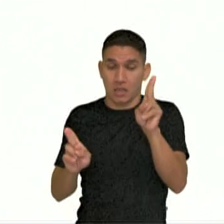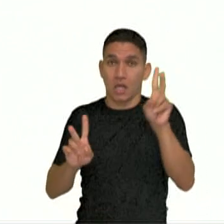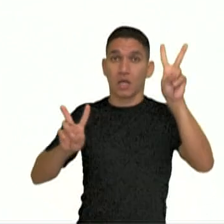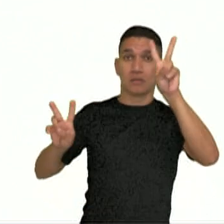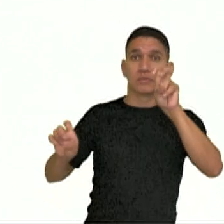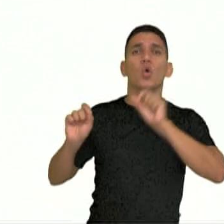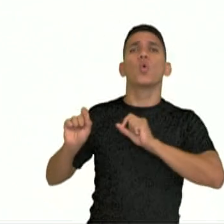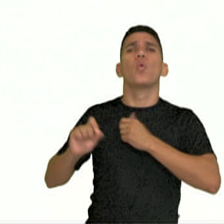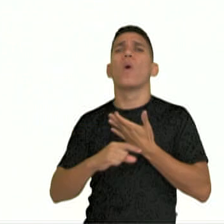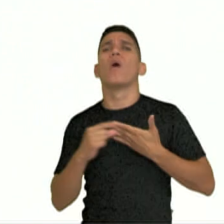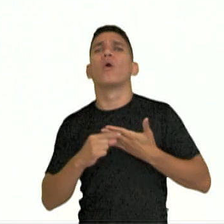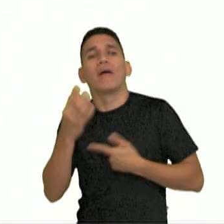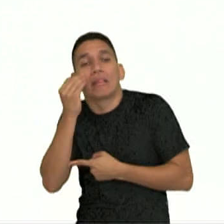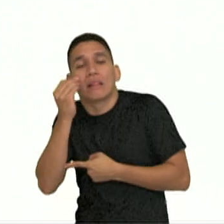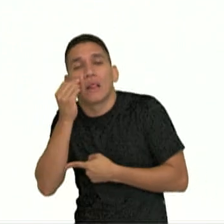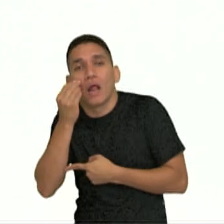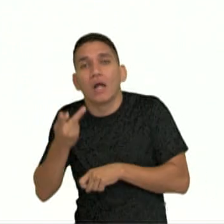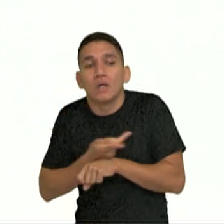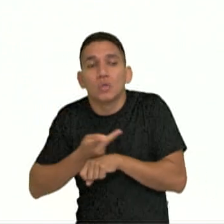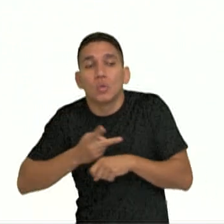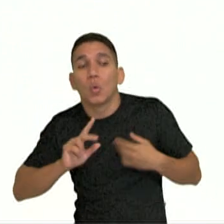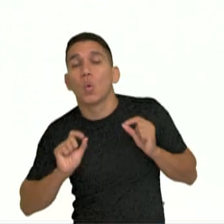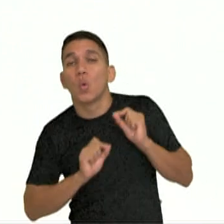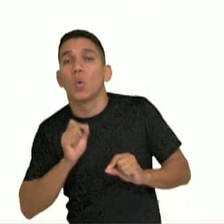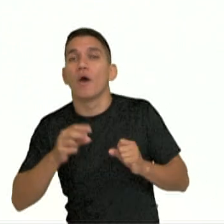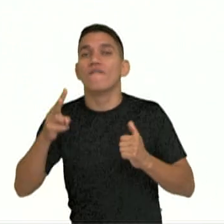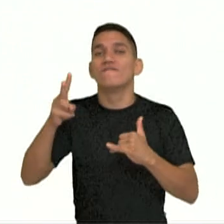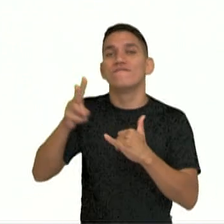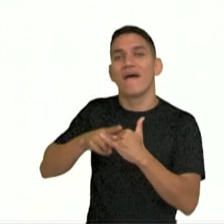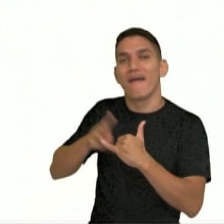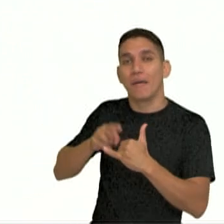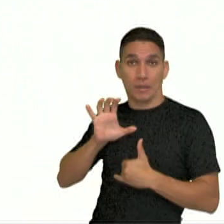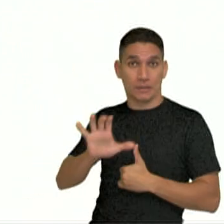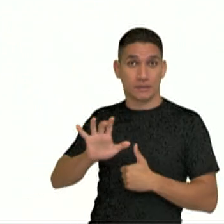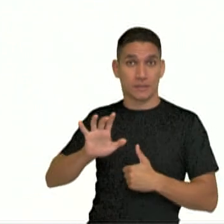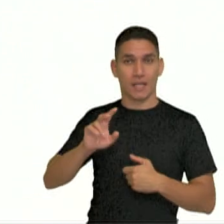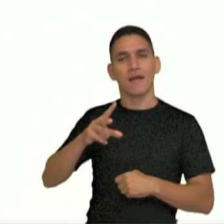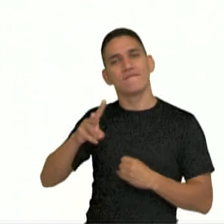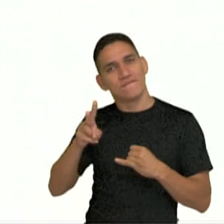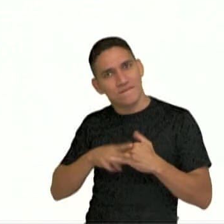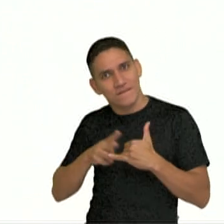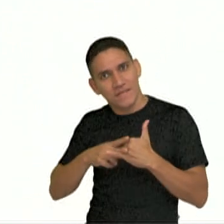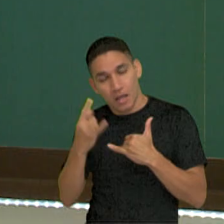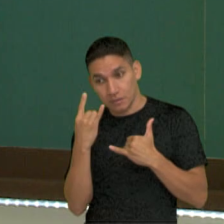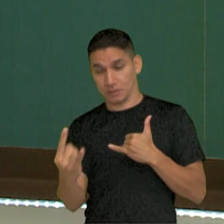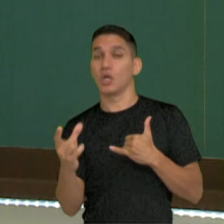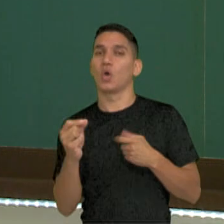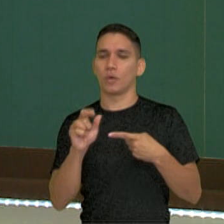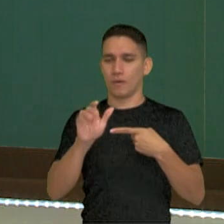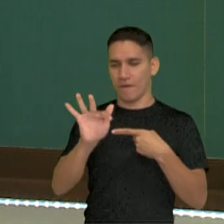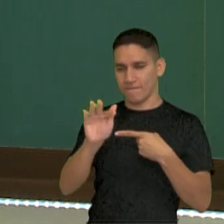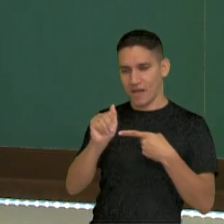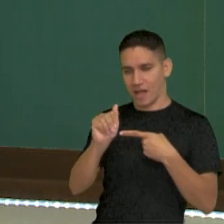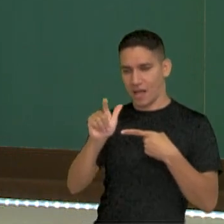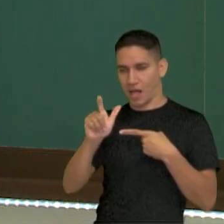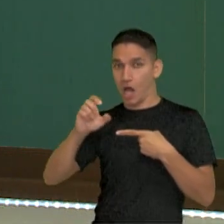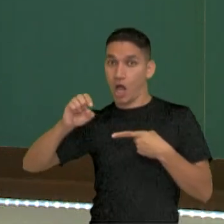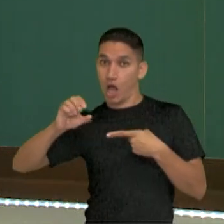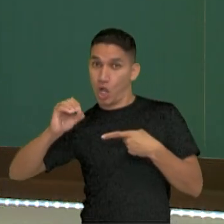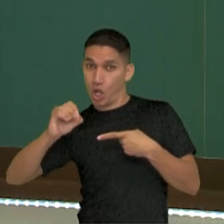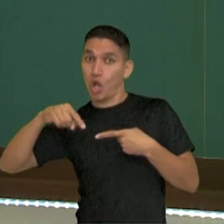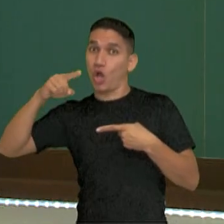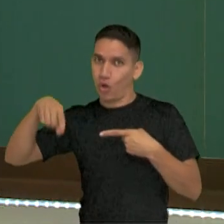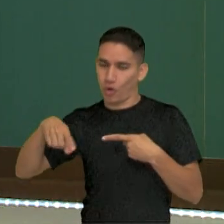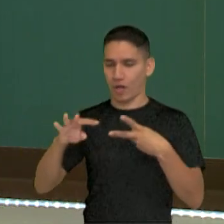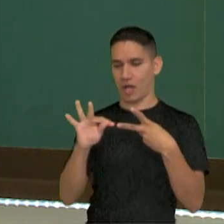o autor buscou ao retratar os verbos dessa forma? Então, os verbos em destaque, né? Falou, o tô aqui também,